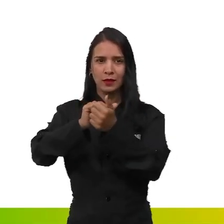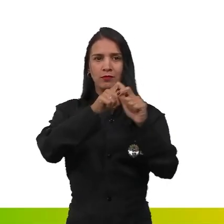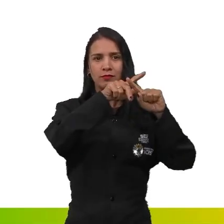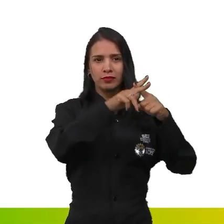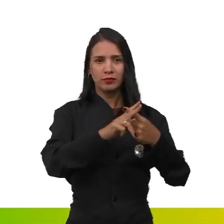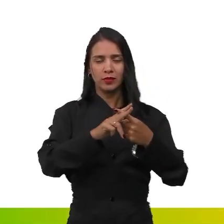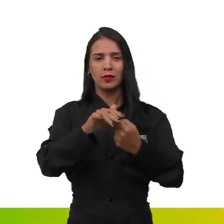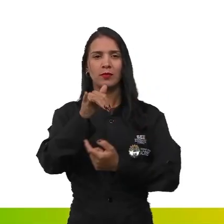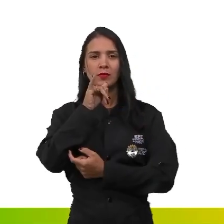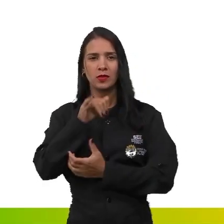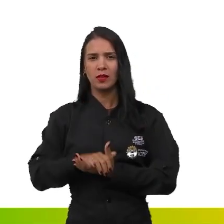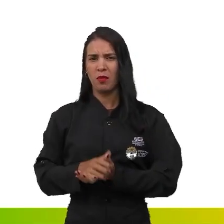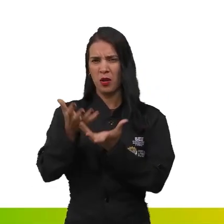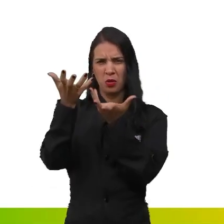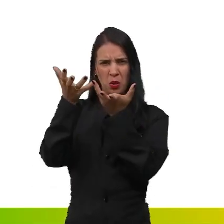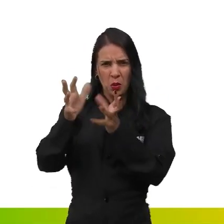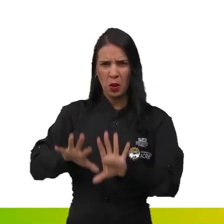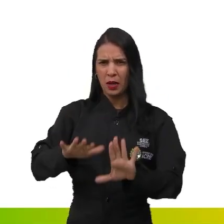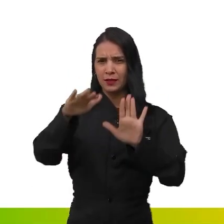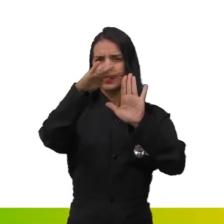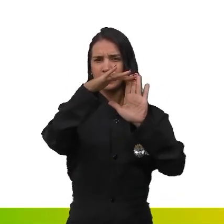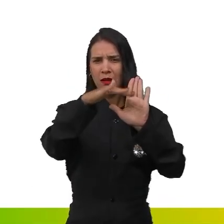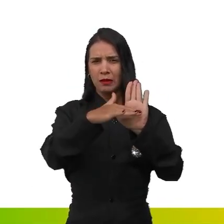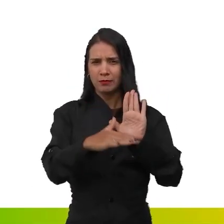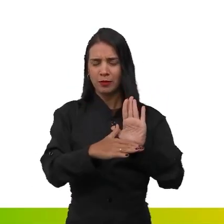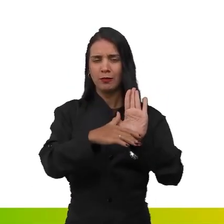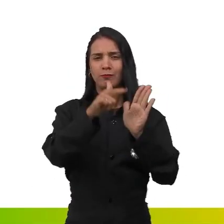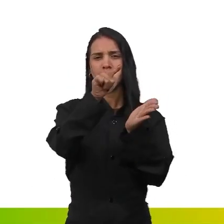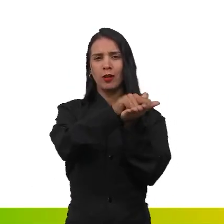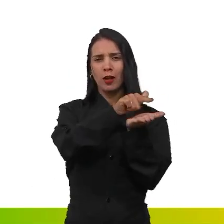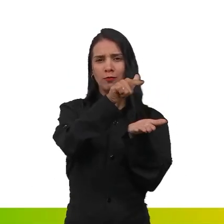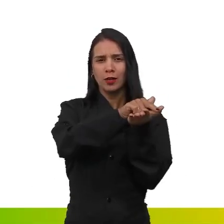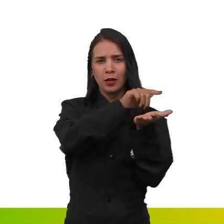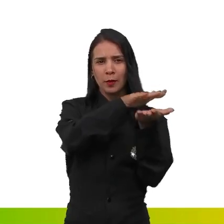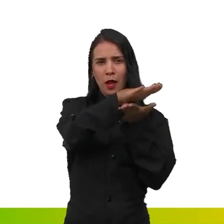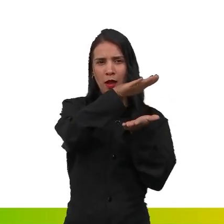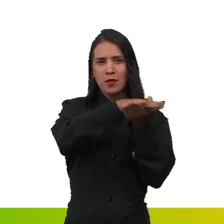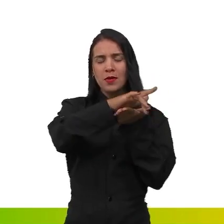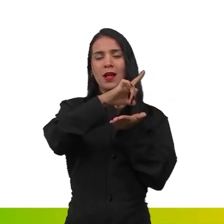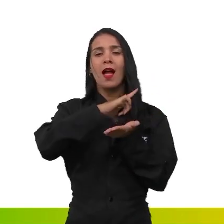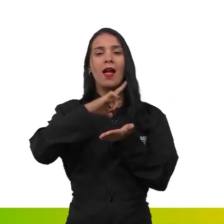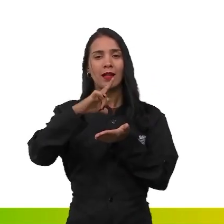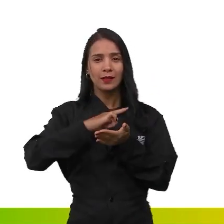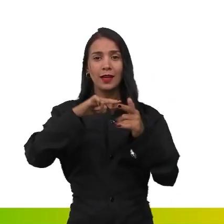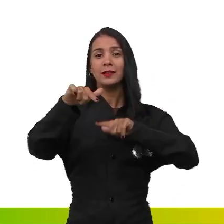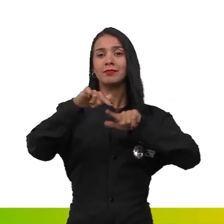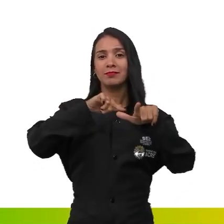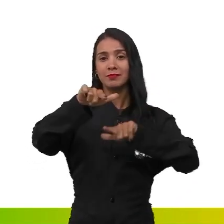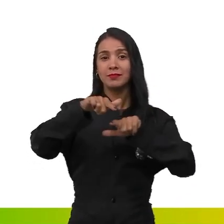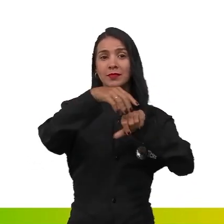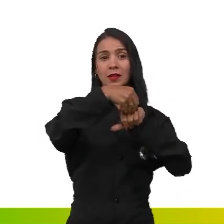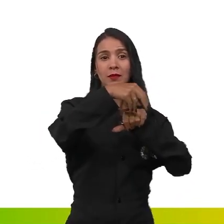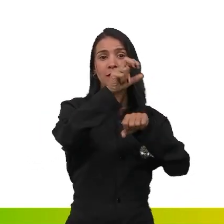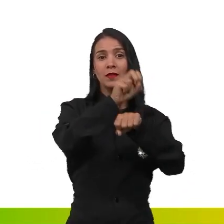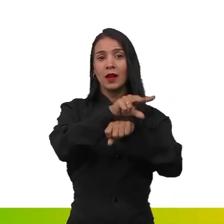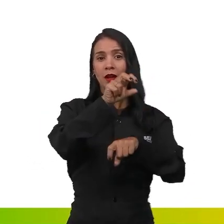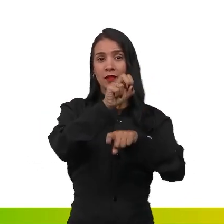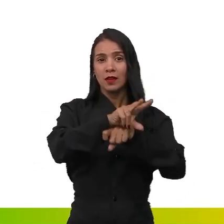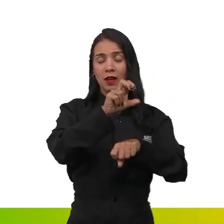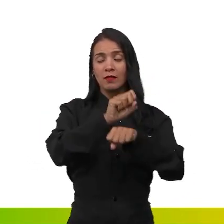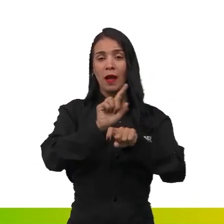inaceitável que nos classificados dos jornais ainda haja ofertas de empregos que exigem